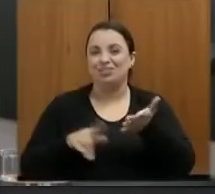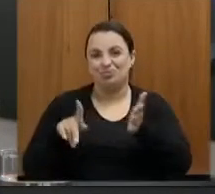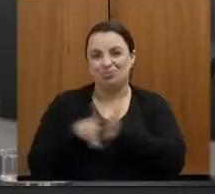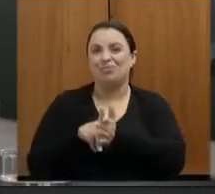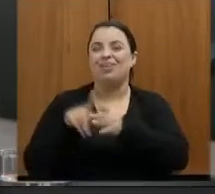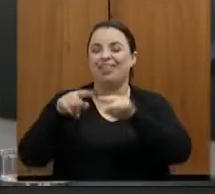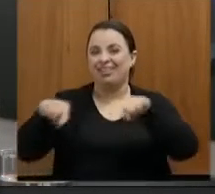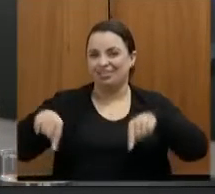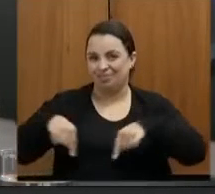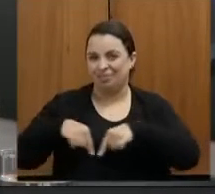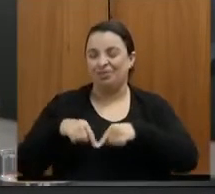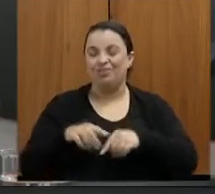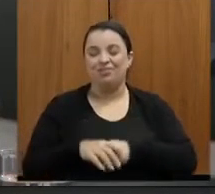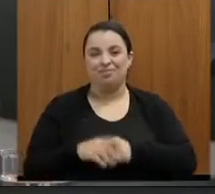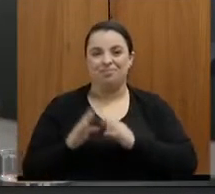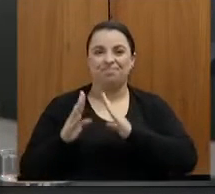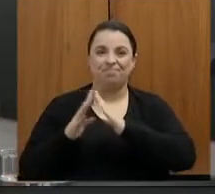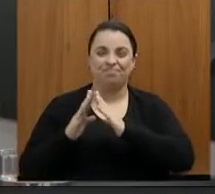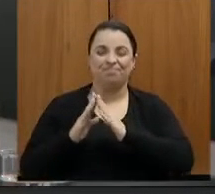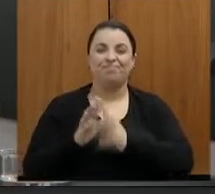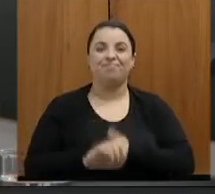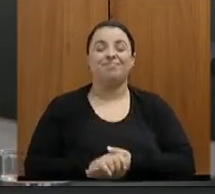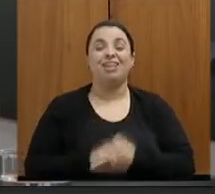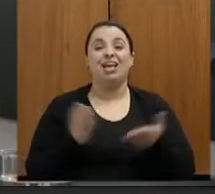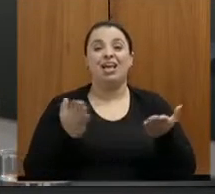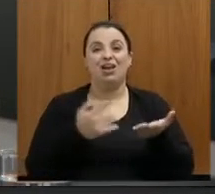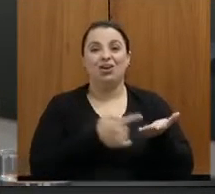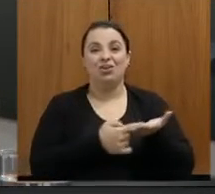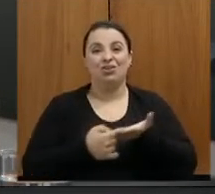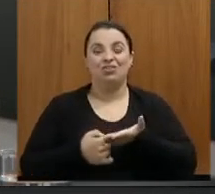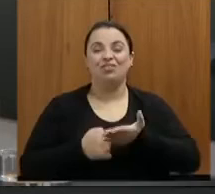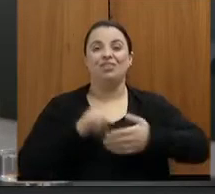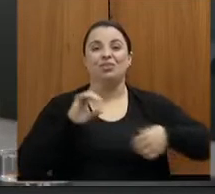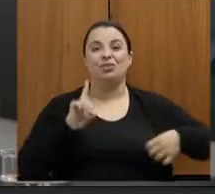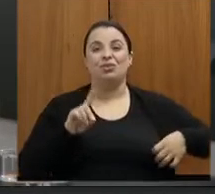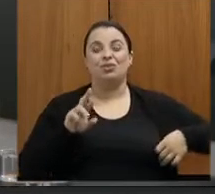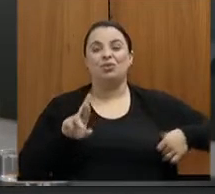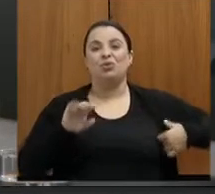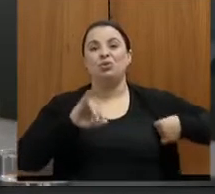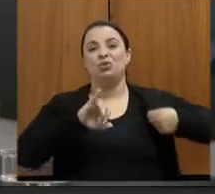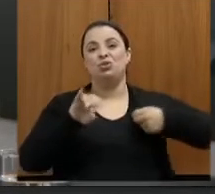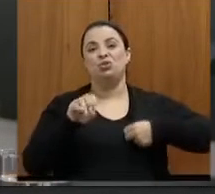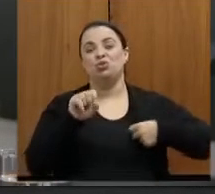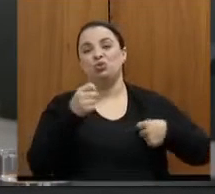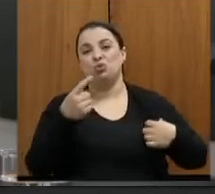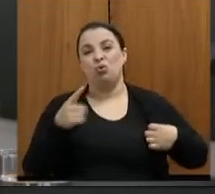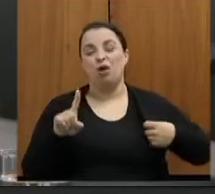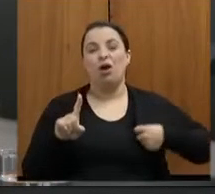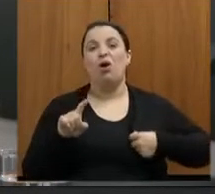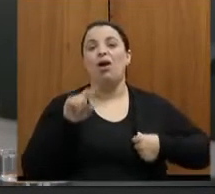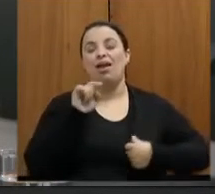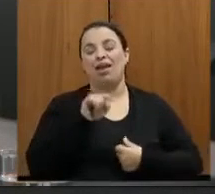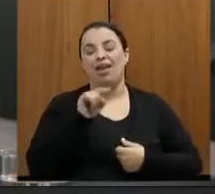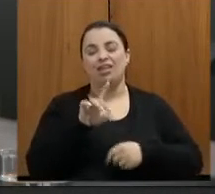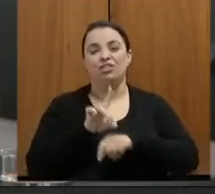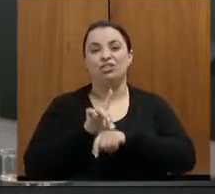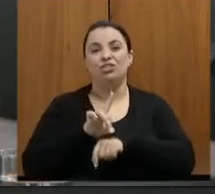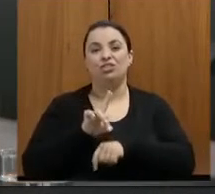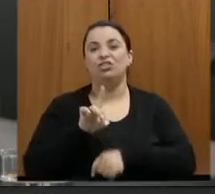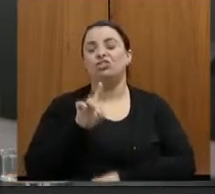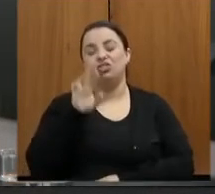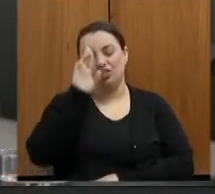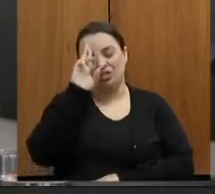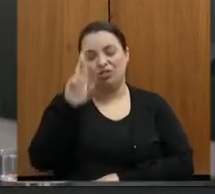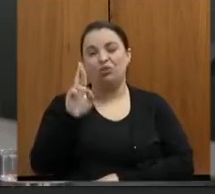E eu quero, neste momento, convidar o doutor João Luiz Andrade, diretor-geral da Agência